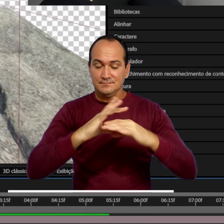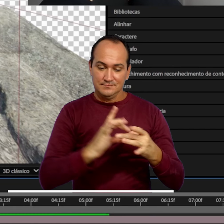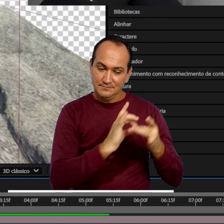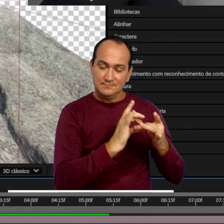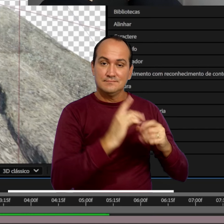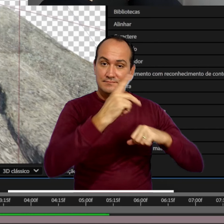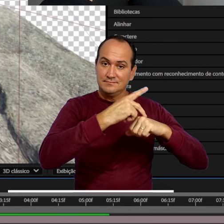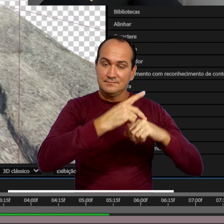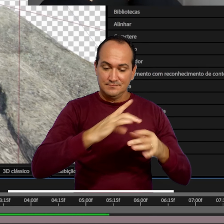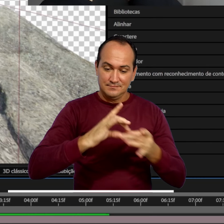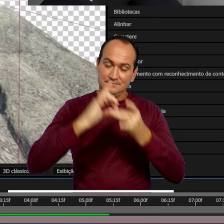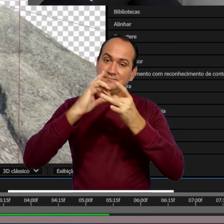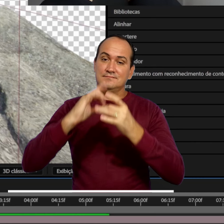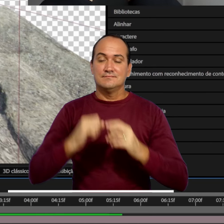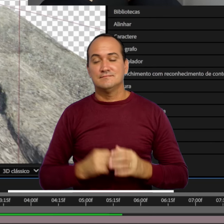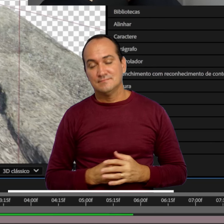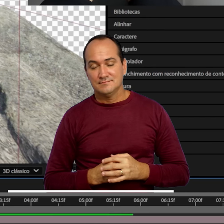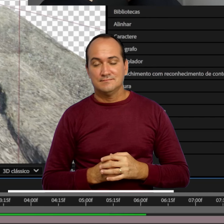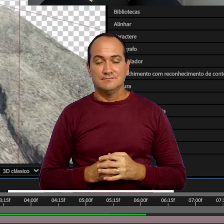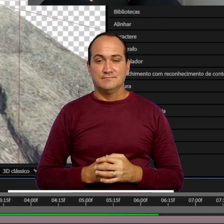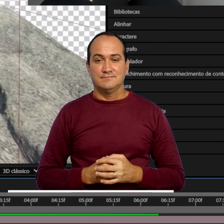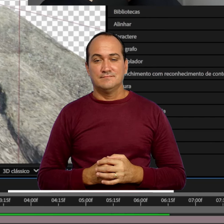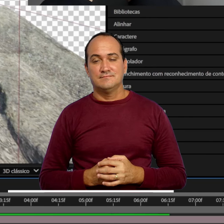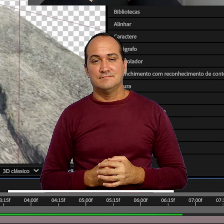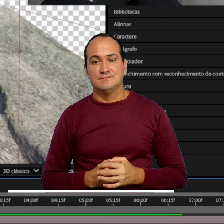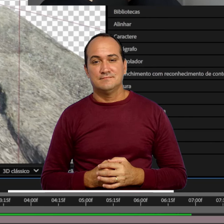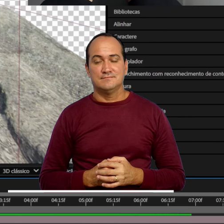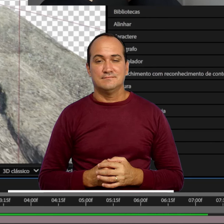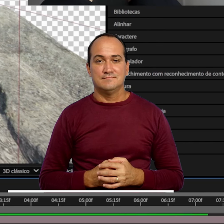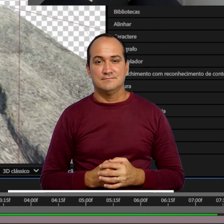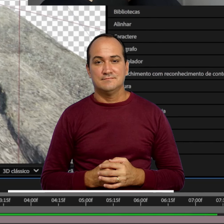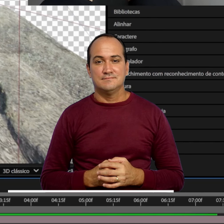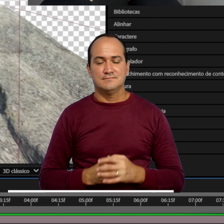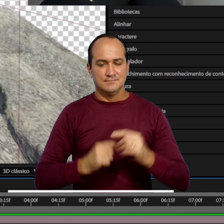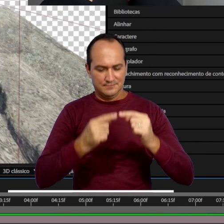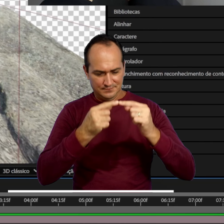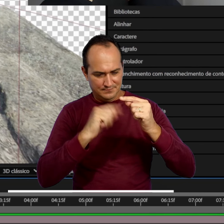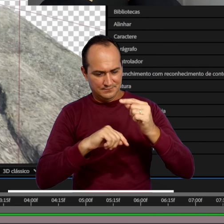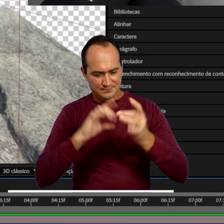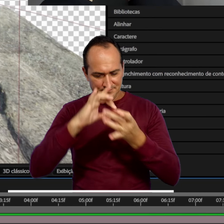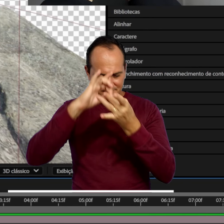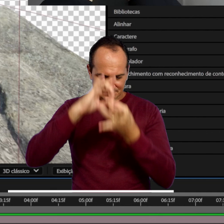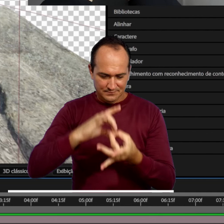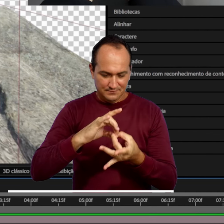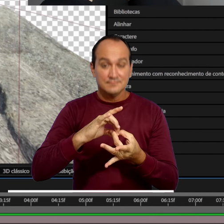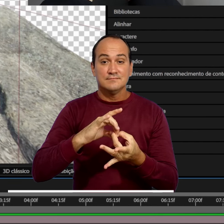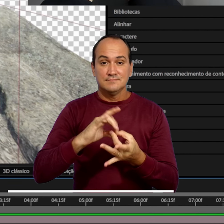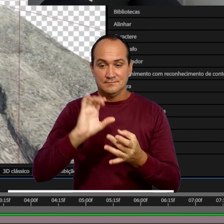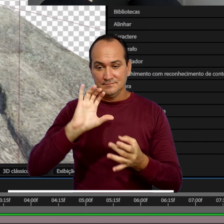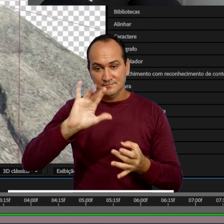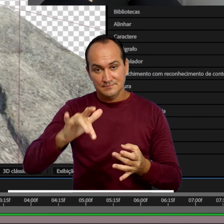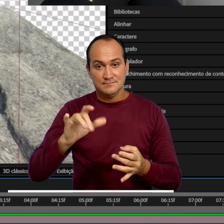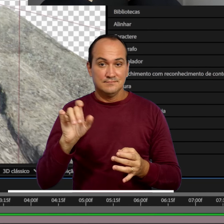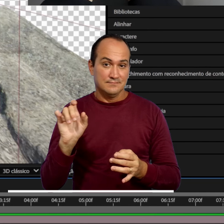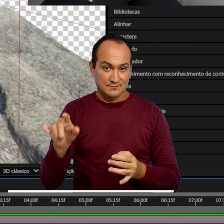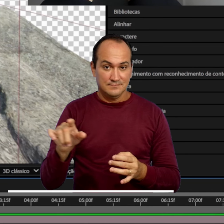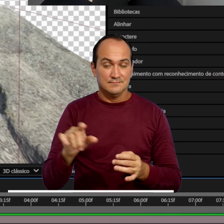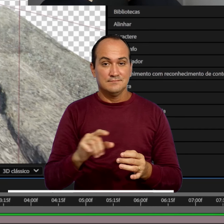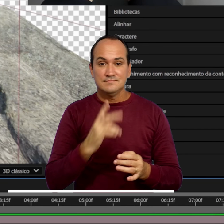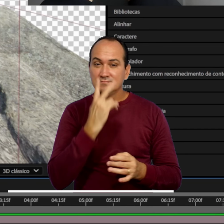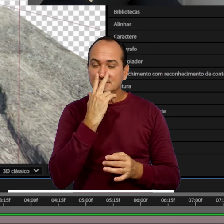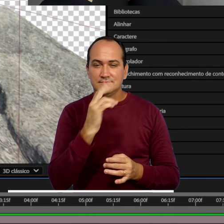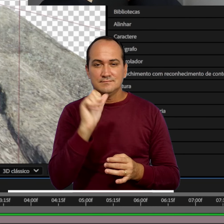do calanguinho aqui, ó, na camada da rocha. Então, para fazer isso, ó, eu venho aqui, ó, onde tem aqui com quem que eu posso prender, e posso fazer isso de duas formas. Eu posso clicar aqui